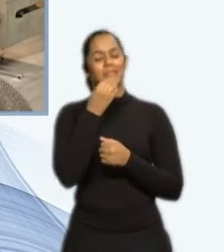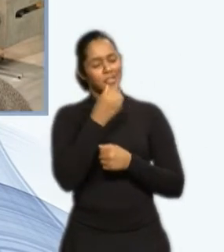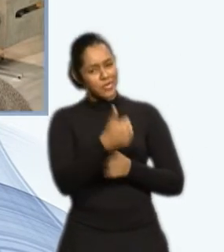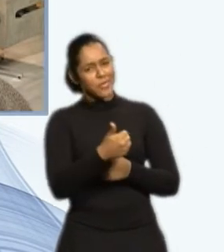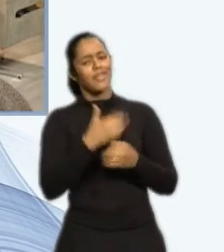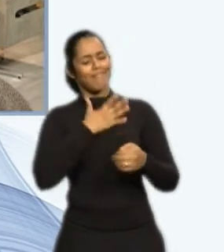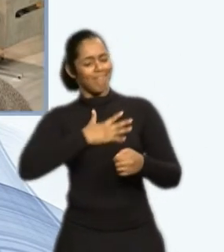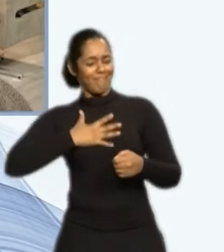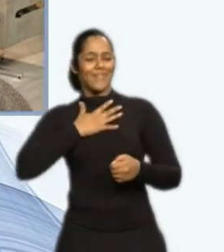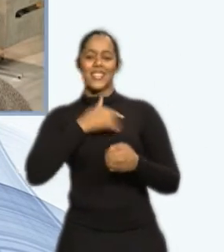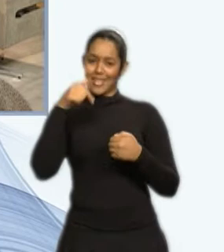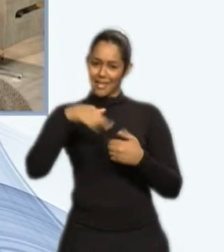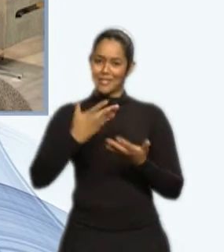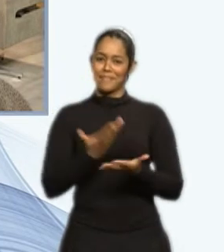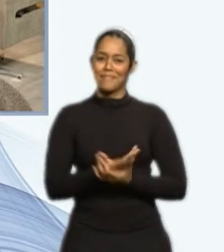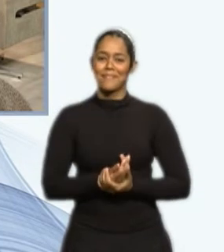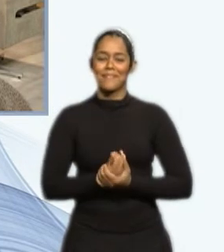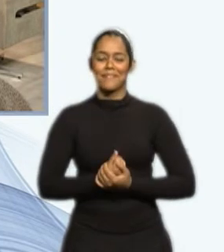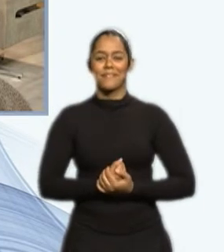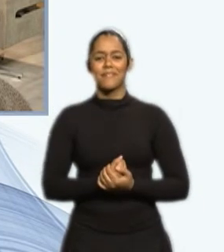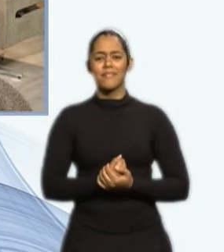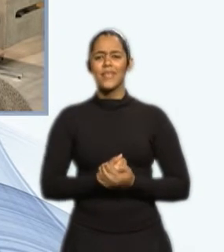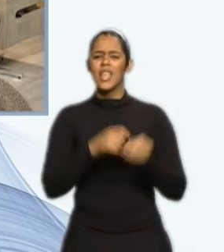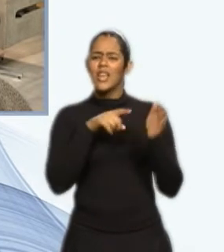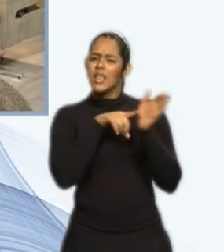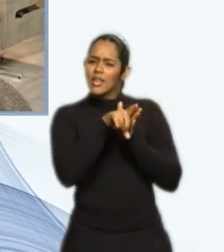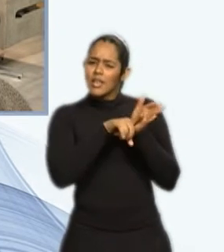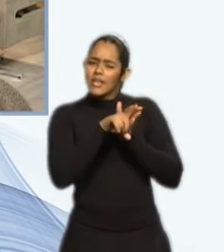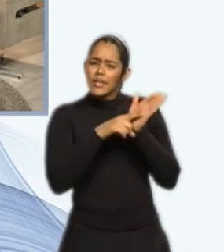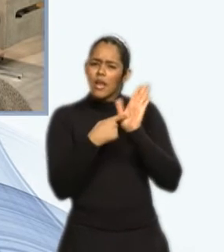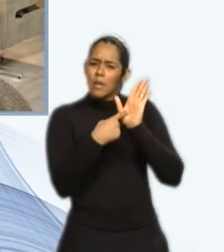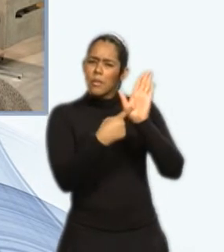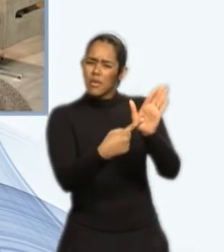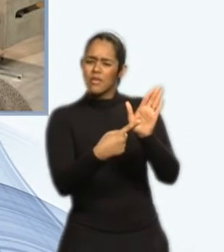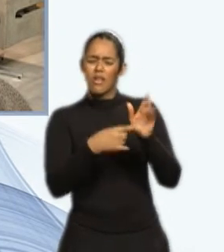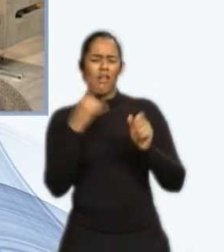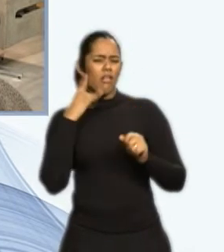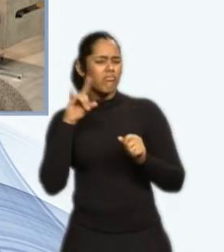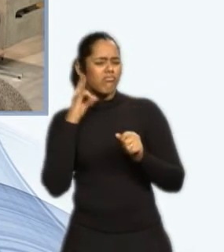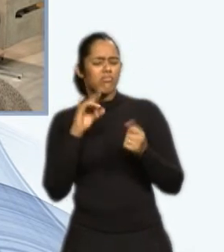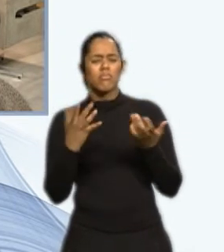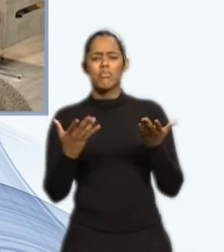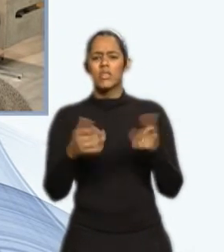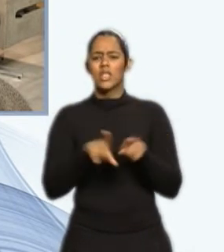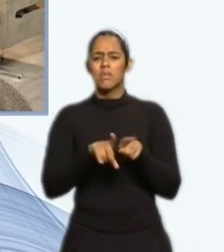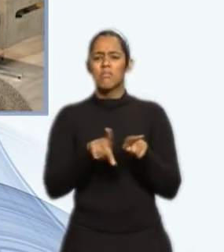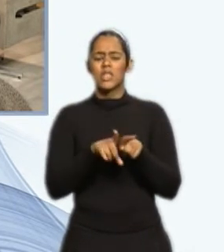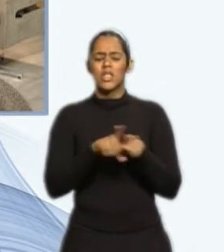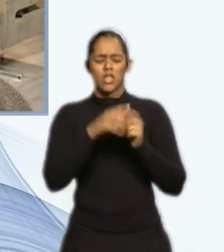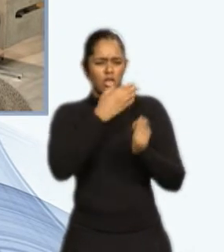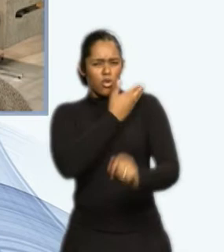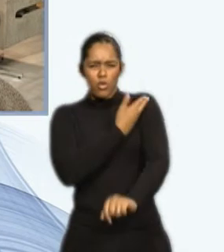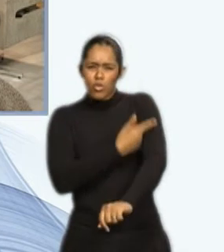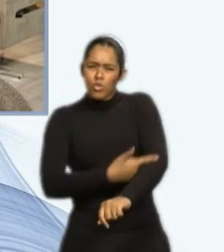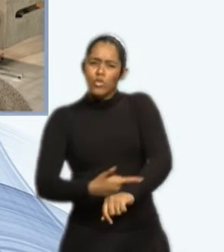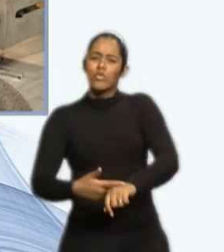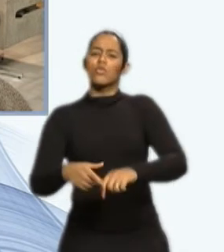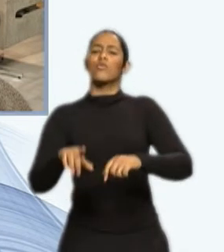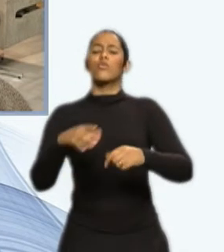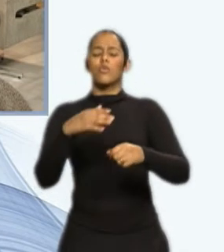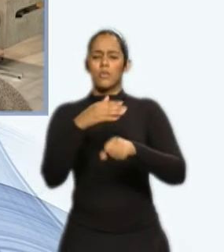Tudo bem, prazer estar aqui na SN. Os dados mostram questões de adultério, questões de um comportamento